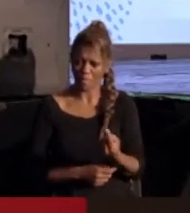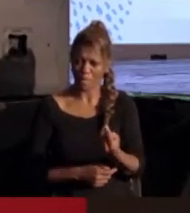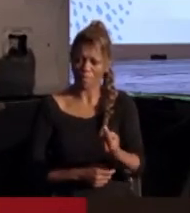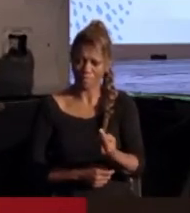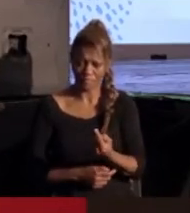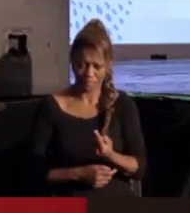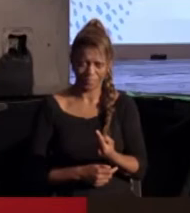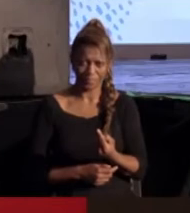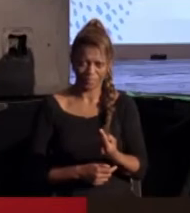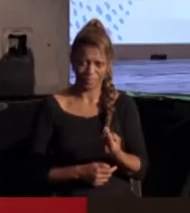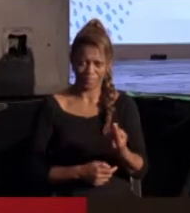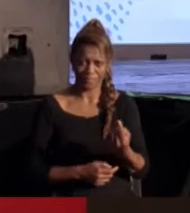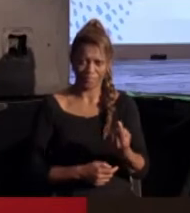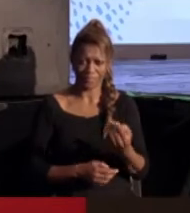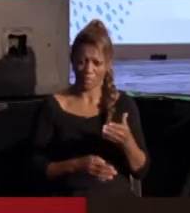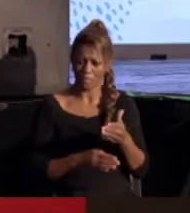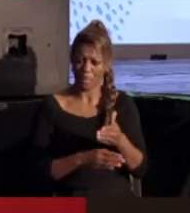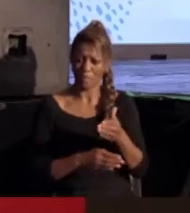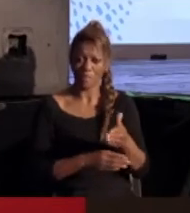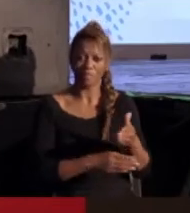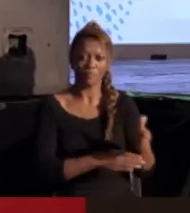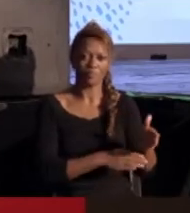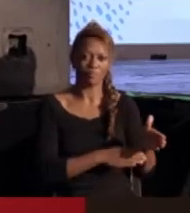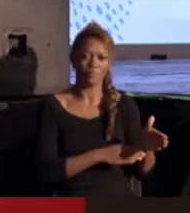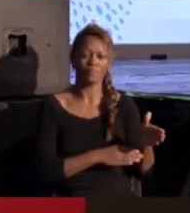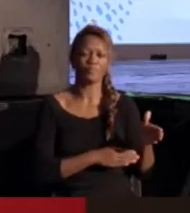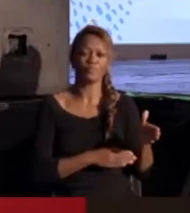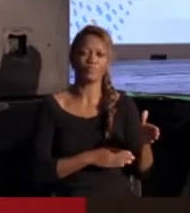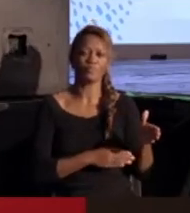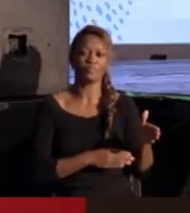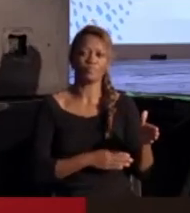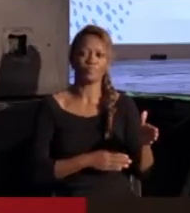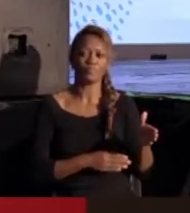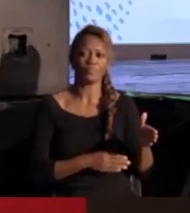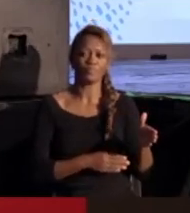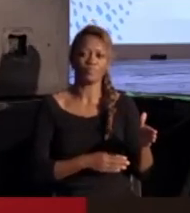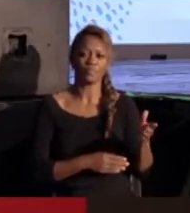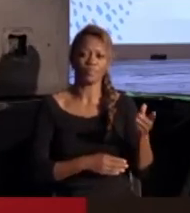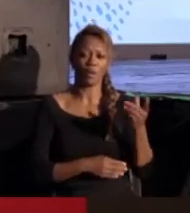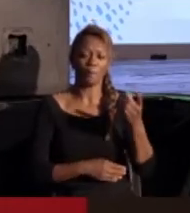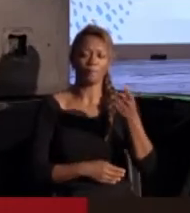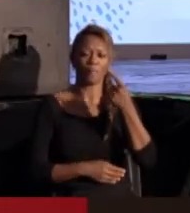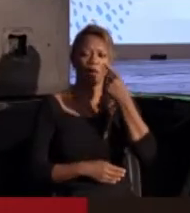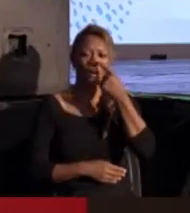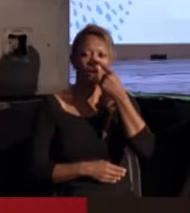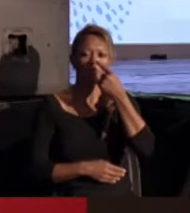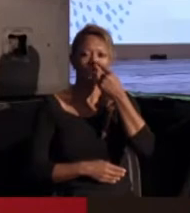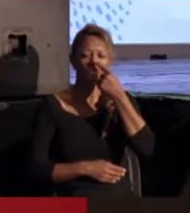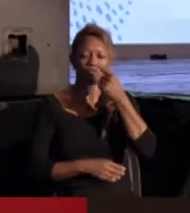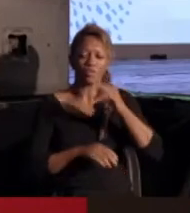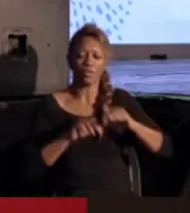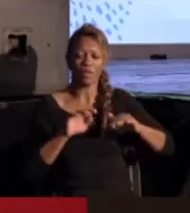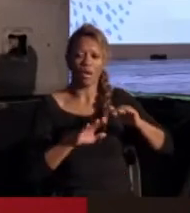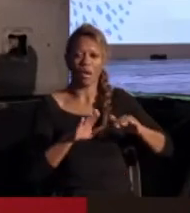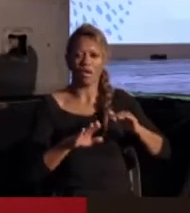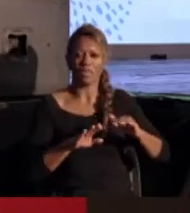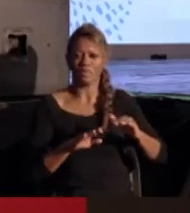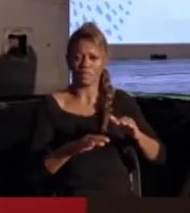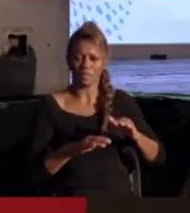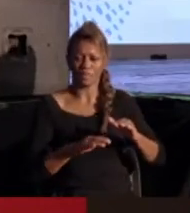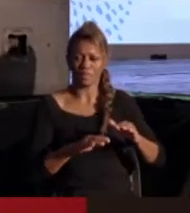anamnese, por exemplo, julgando que eu estivesse invadindo intimidade, isto. Ou em algum momento julgando